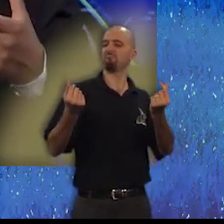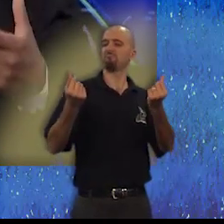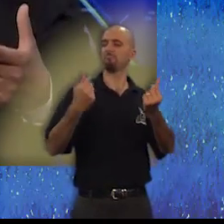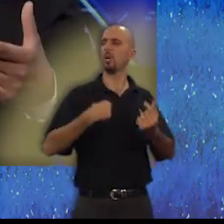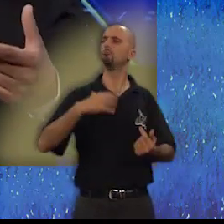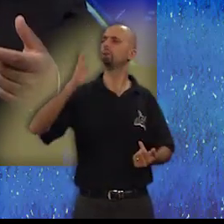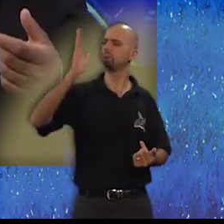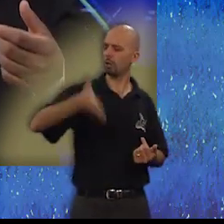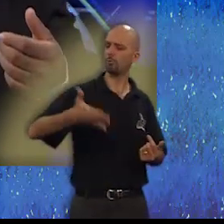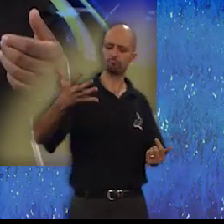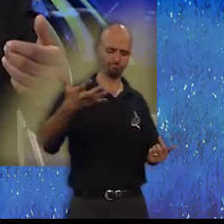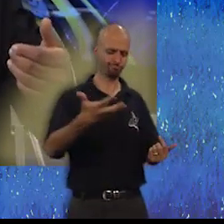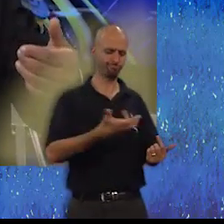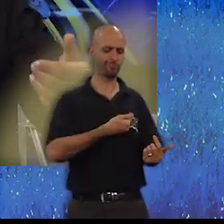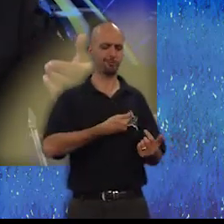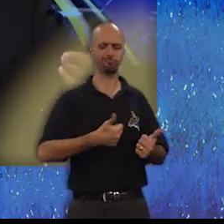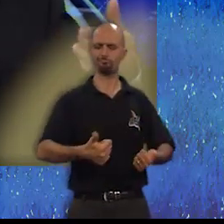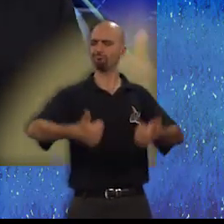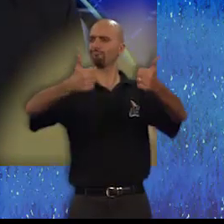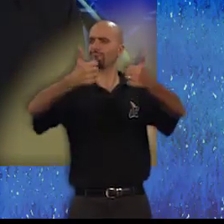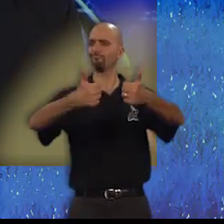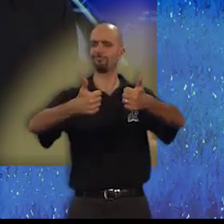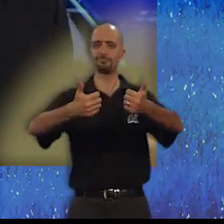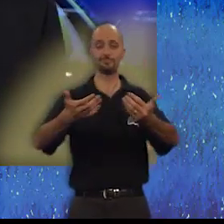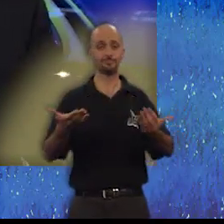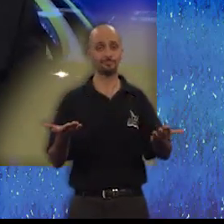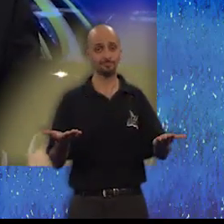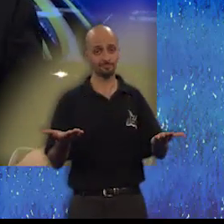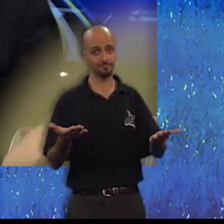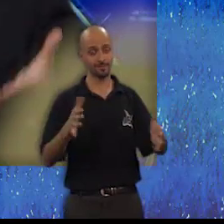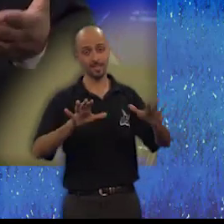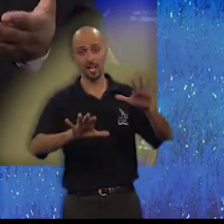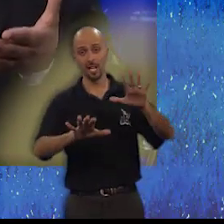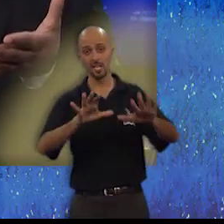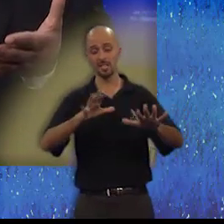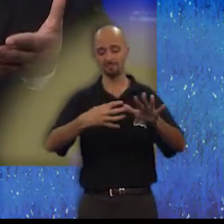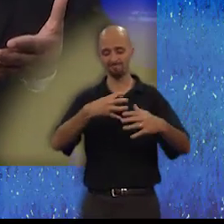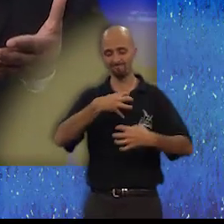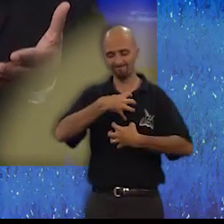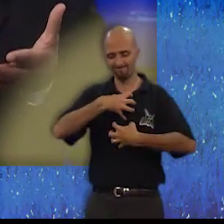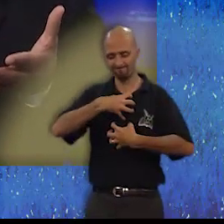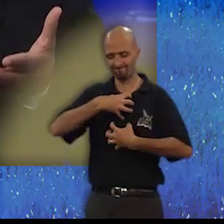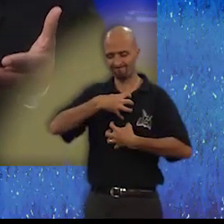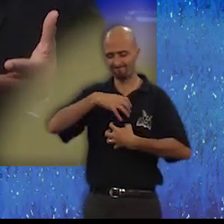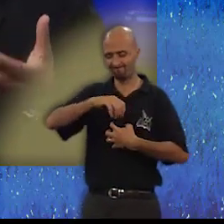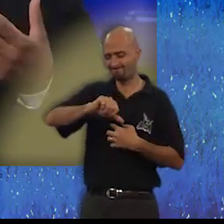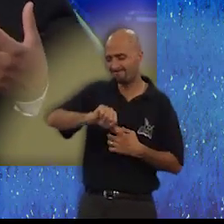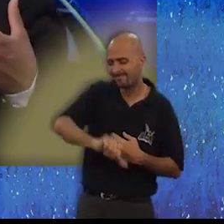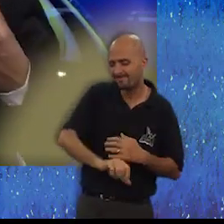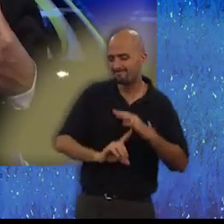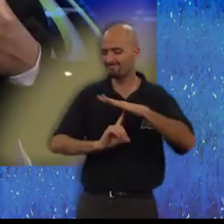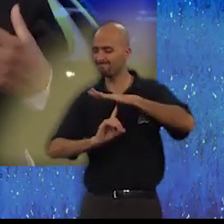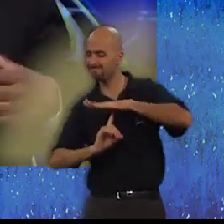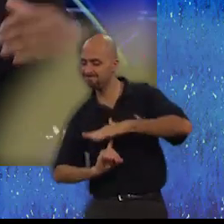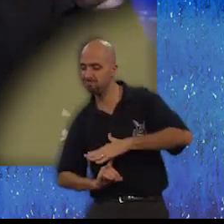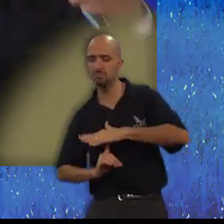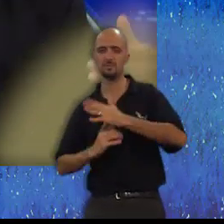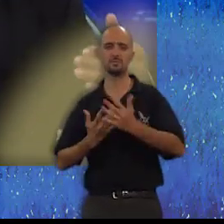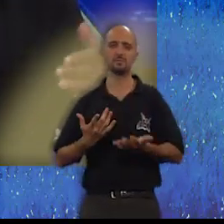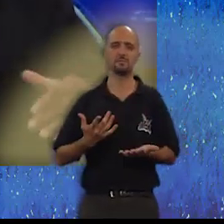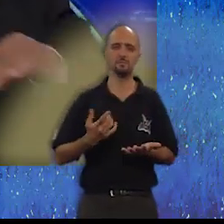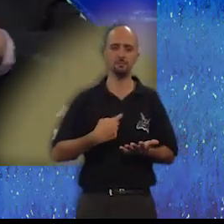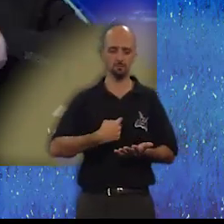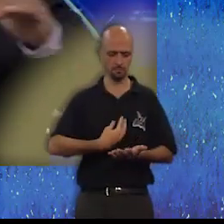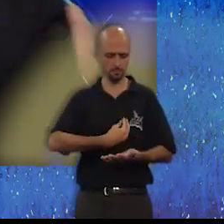E nem também pelo fato da pessoa ter nascido num lar cristão, crescido num ambiente religioso, que a pessoa pode dizer, bom, eu nasci